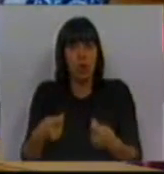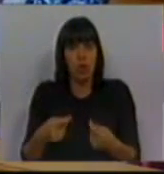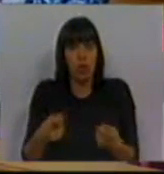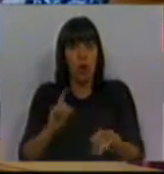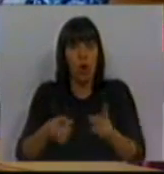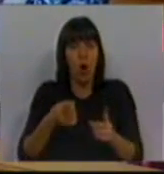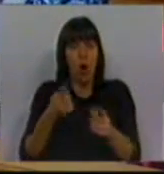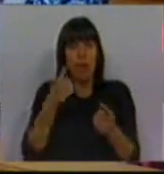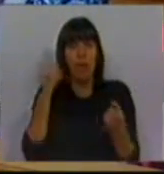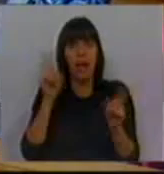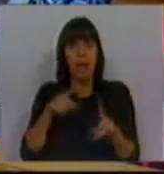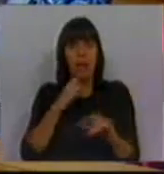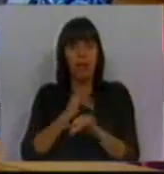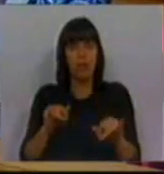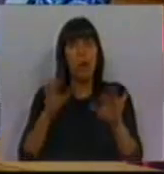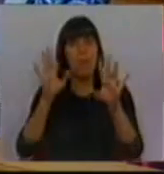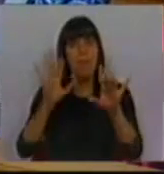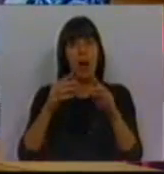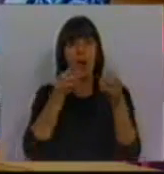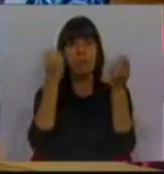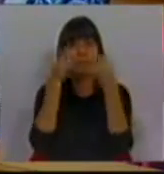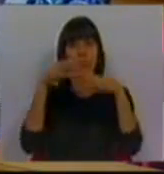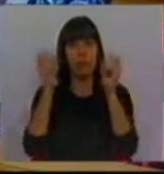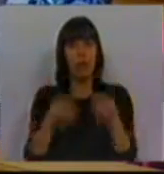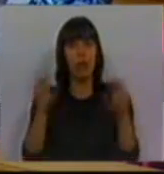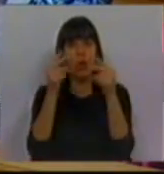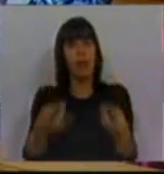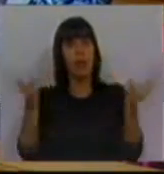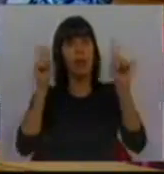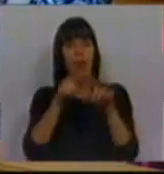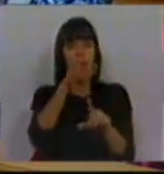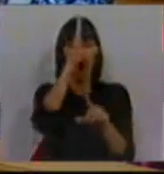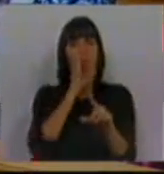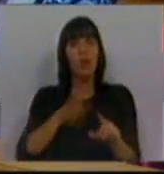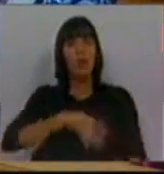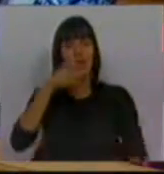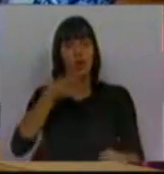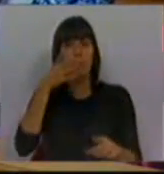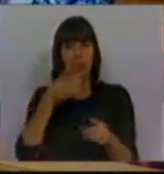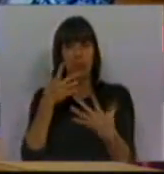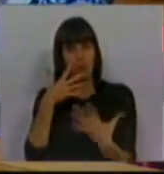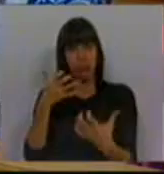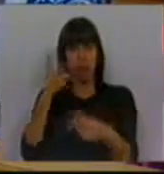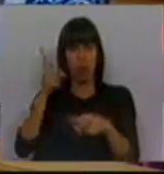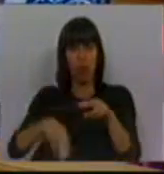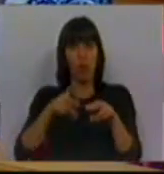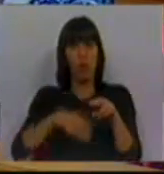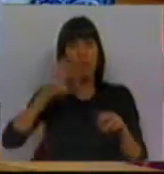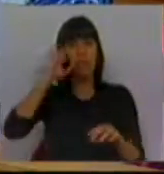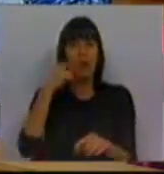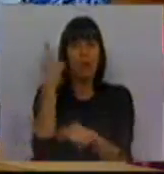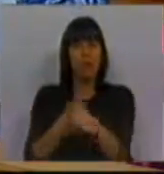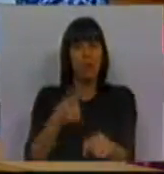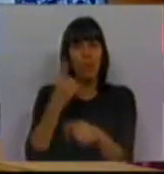que são irrepetíveis, mas antes com a deriva neoliberal deste Governo. Explicam-se com os cortes que atinjam sempre